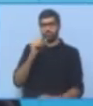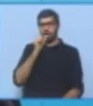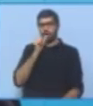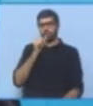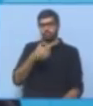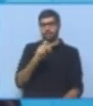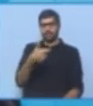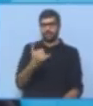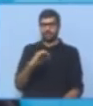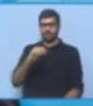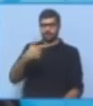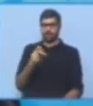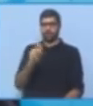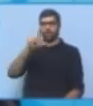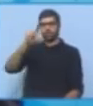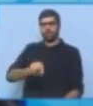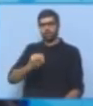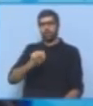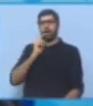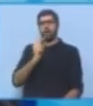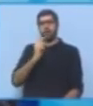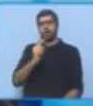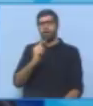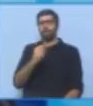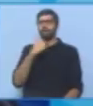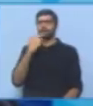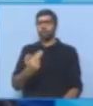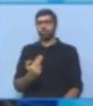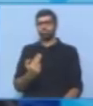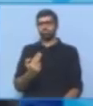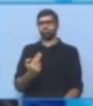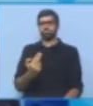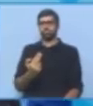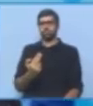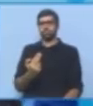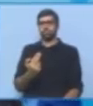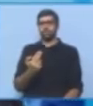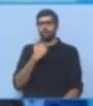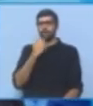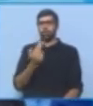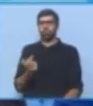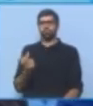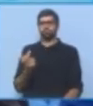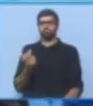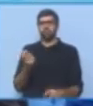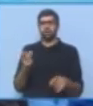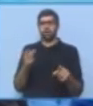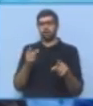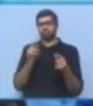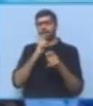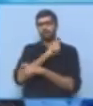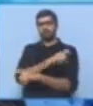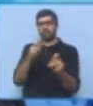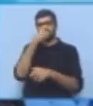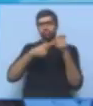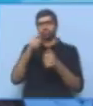e através, digamos assim, dessa voz que aparece que é uma mensagem para toda a gente